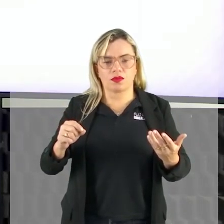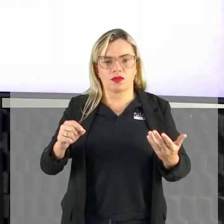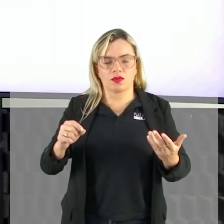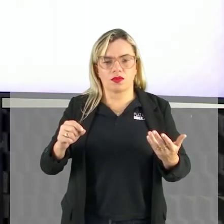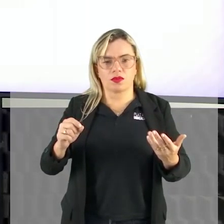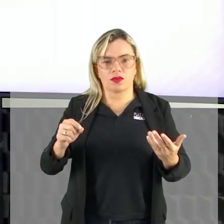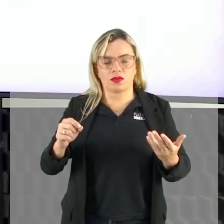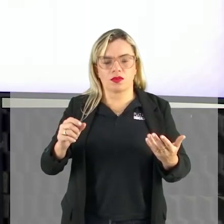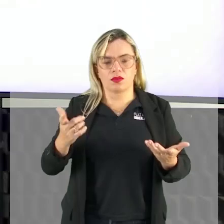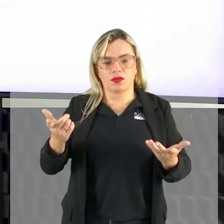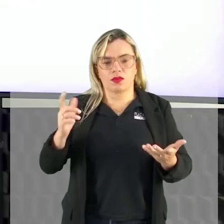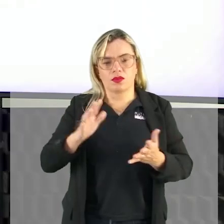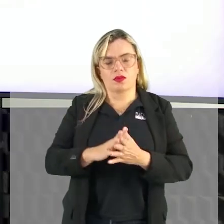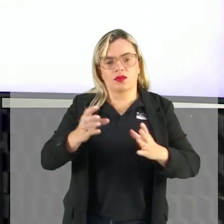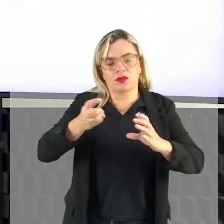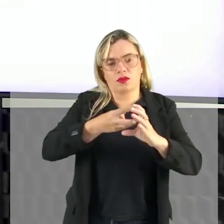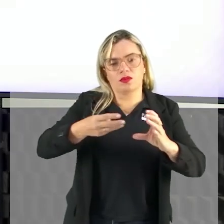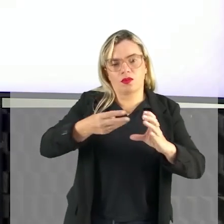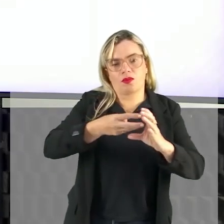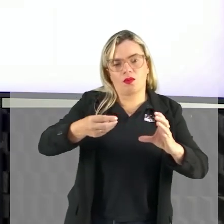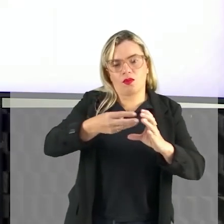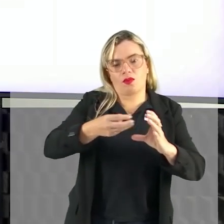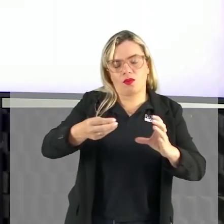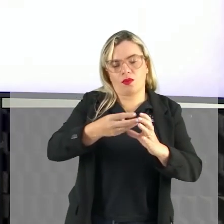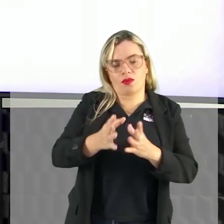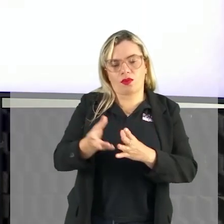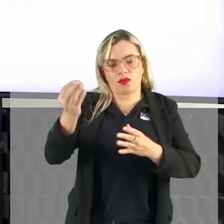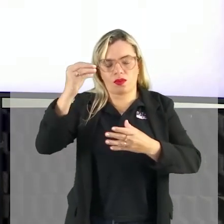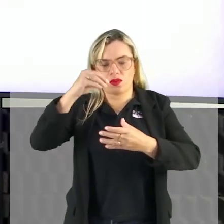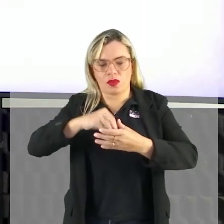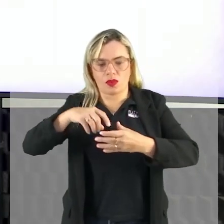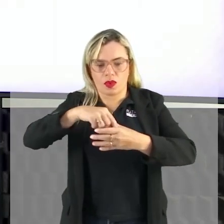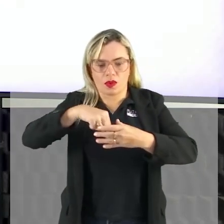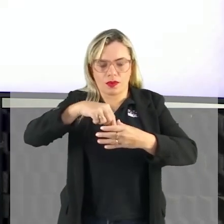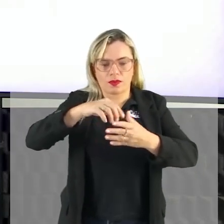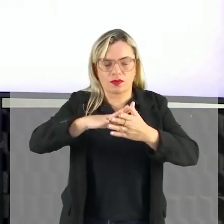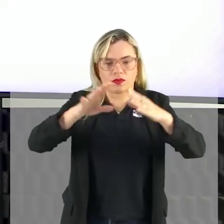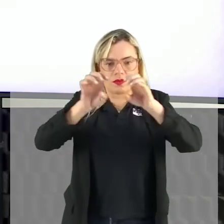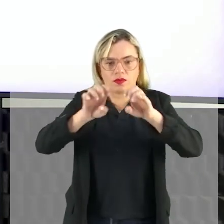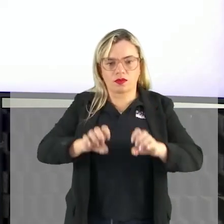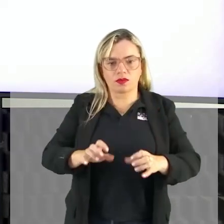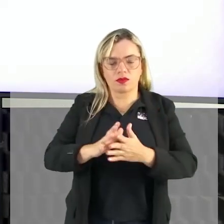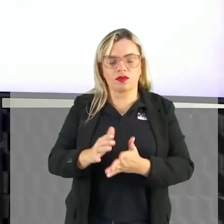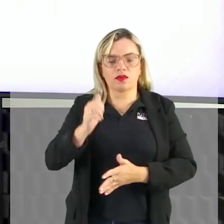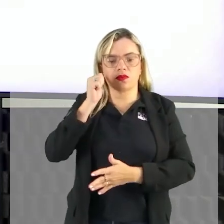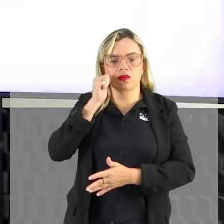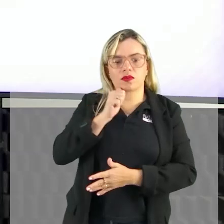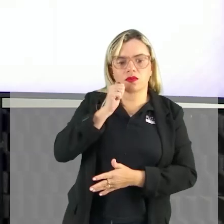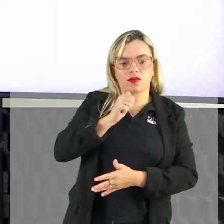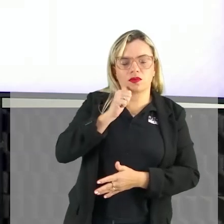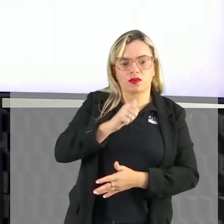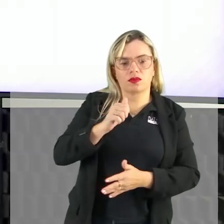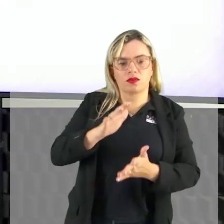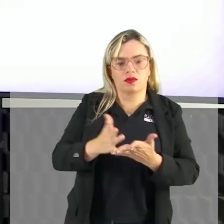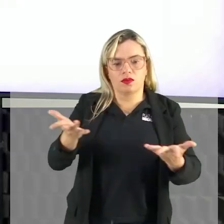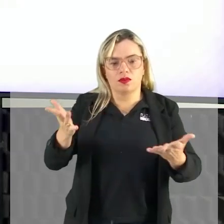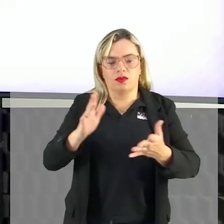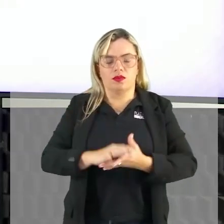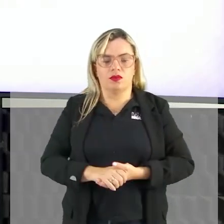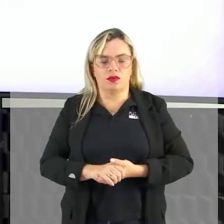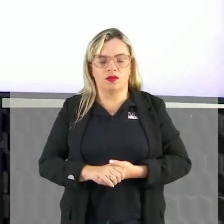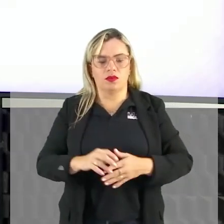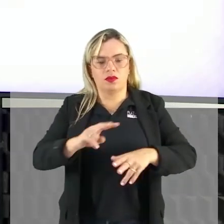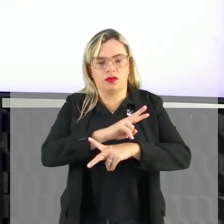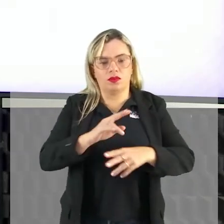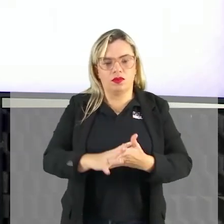para fecundar as células que estão ali dentro da estrutura feminina à espera da fecundação,